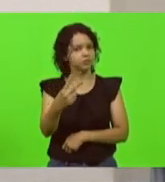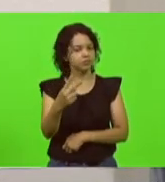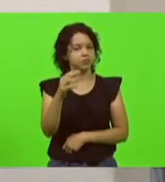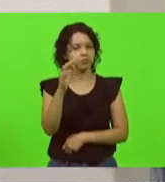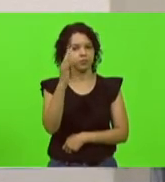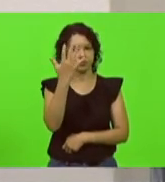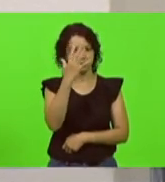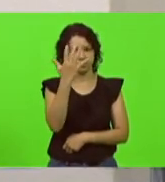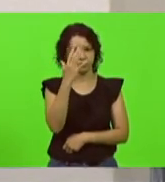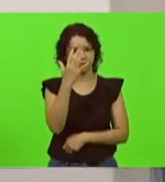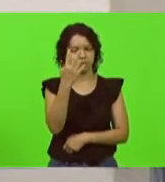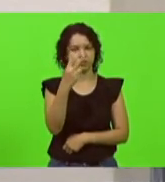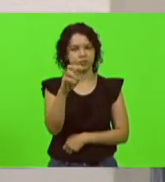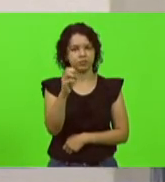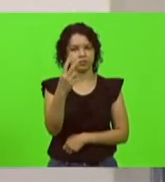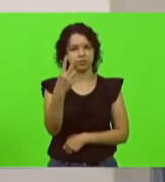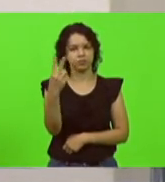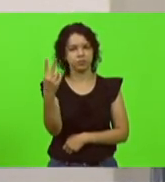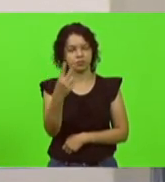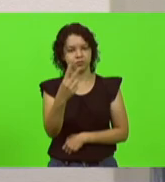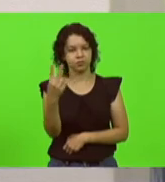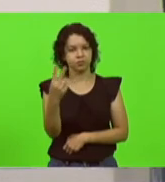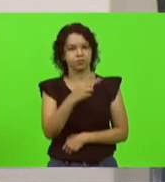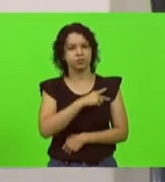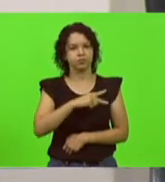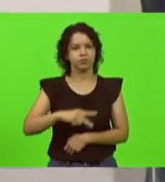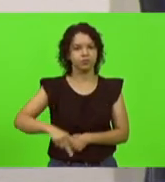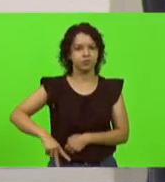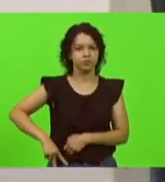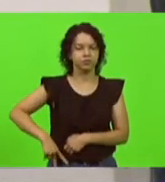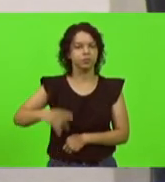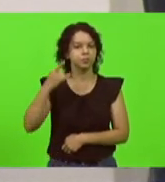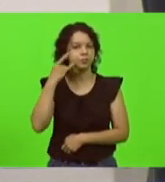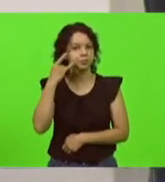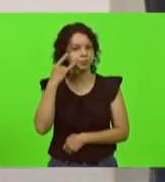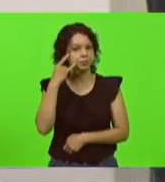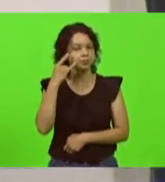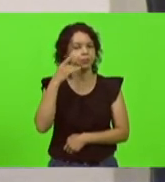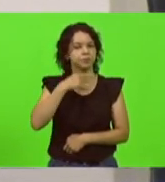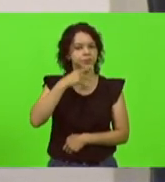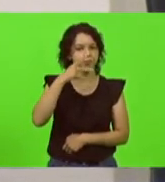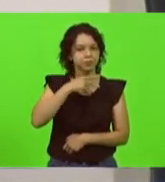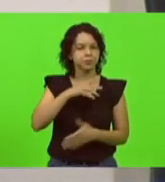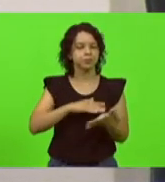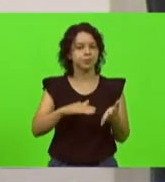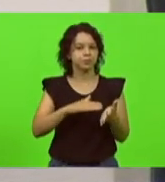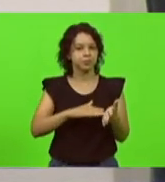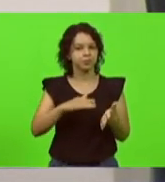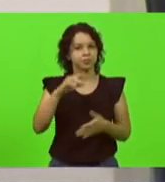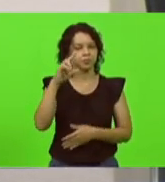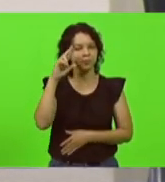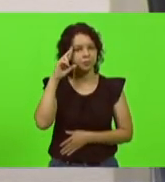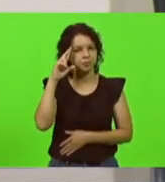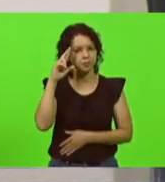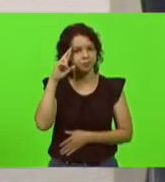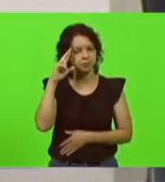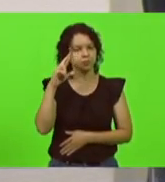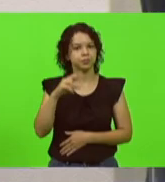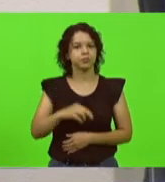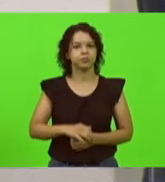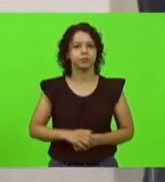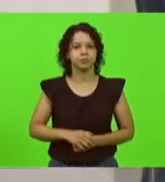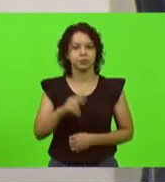fevereiro de 2022. Presidência, deputado Mauro de Nadal e Kennedy Nunes. Secretaria, deputado Ricardo Alba, padre